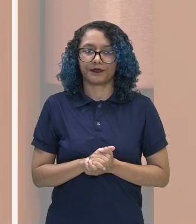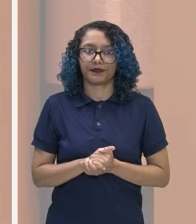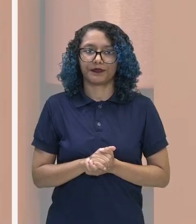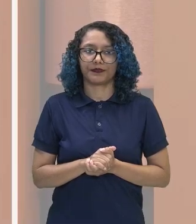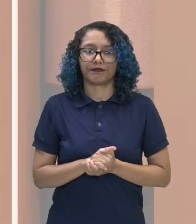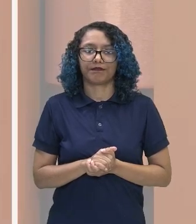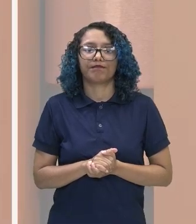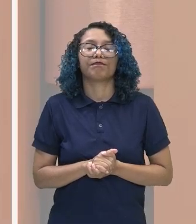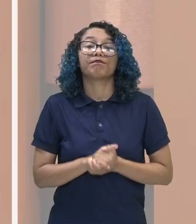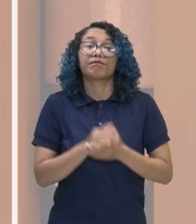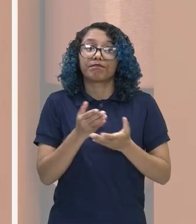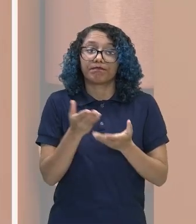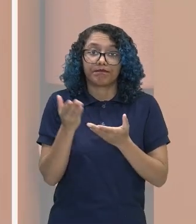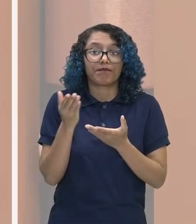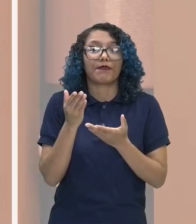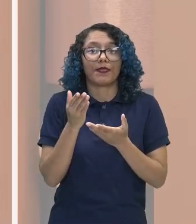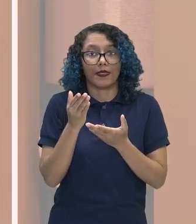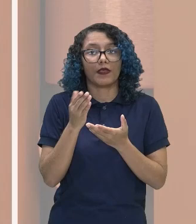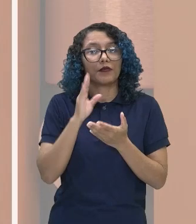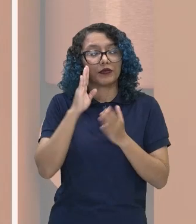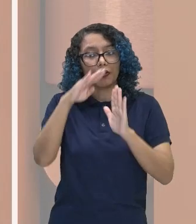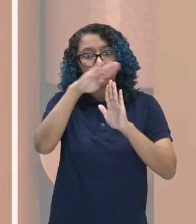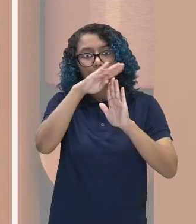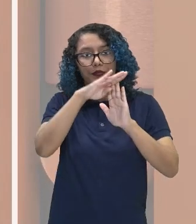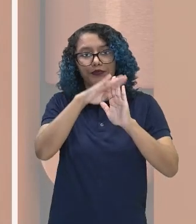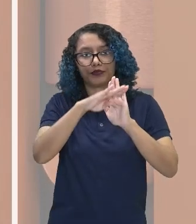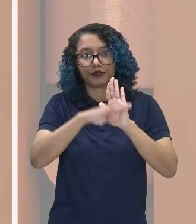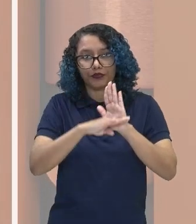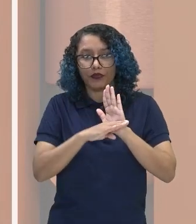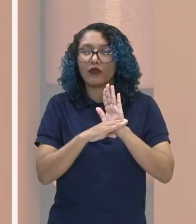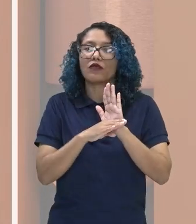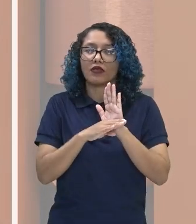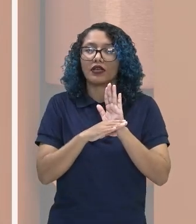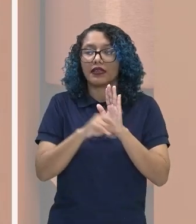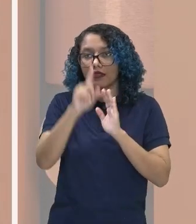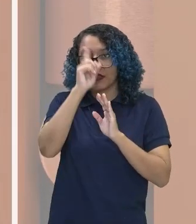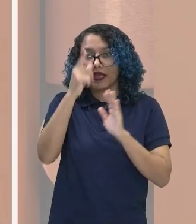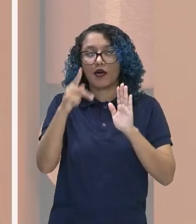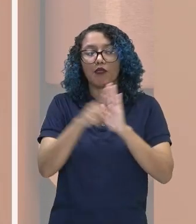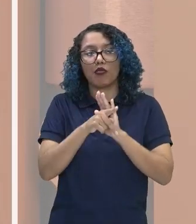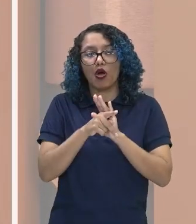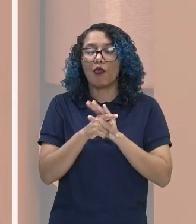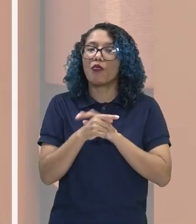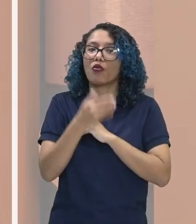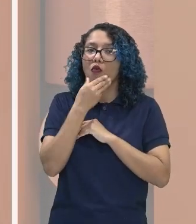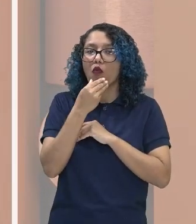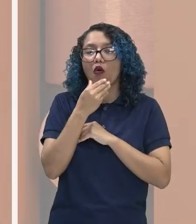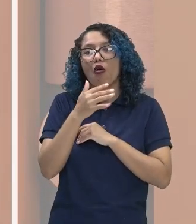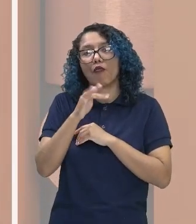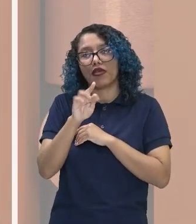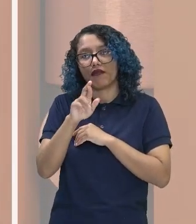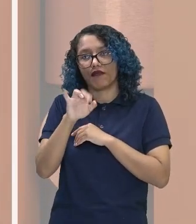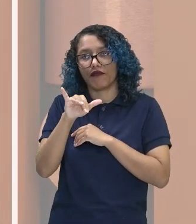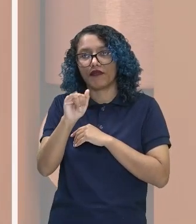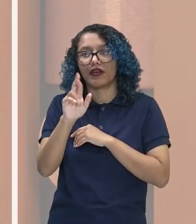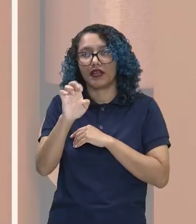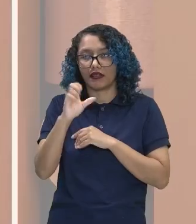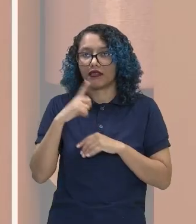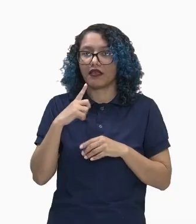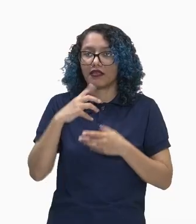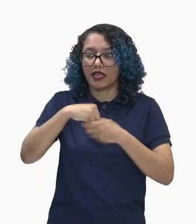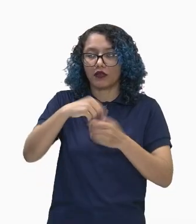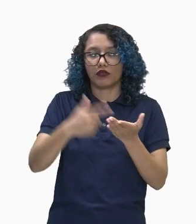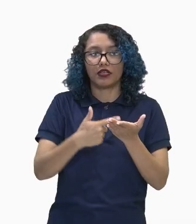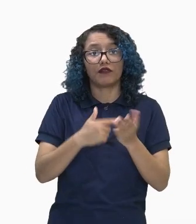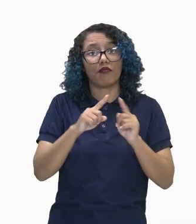Muito bem, esses são os principais pontos aí que que Gilberto Freire defende na sua obra. Mas ele recebeu